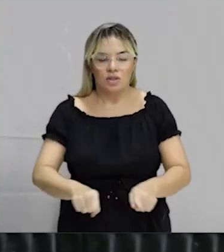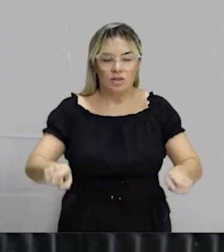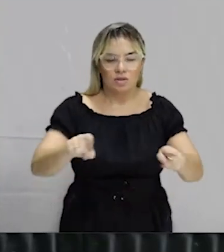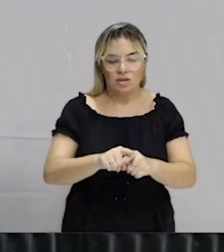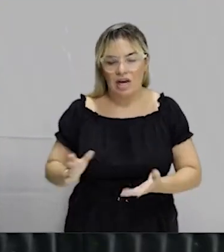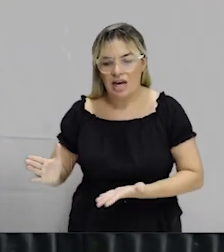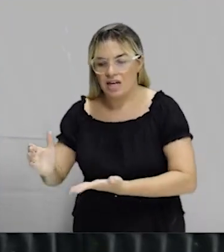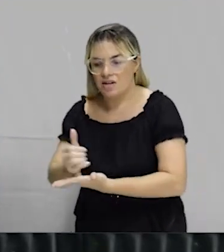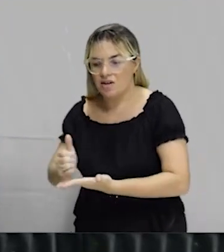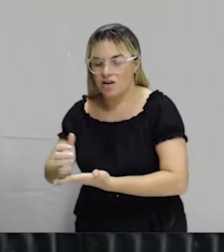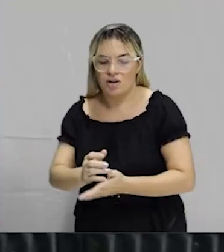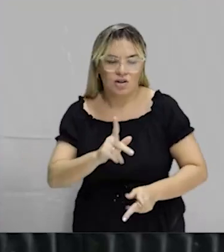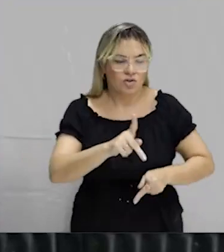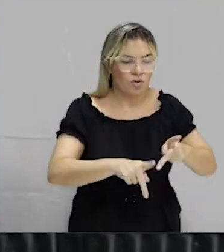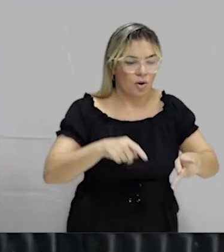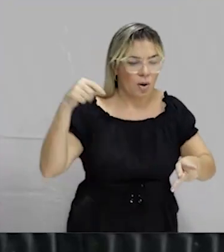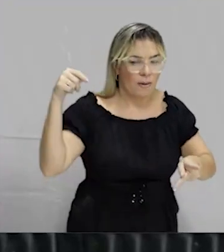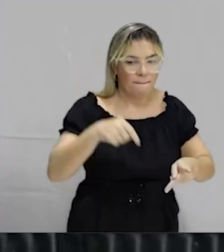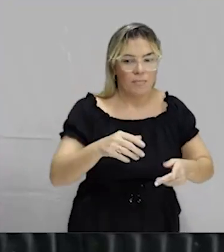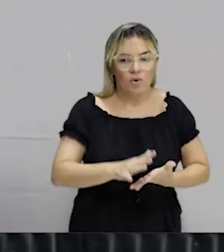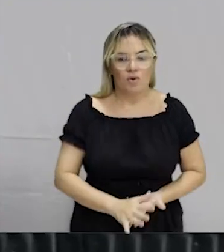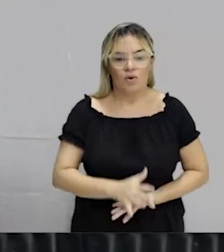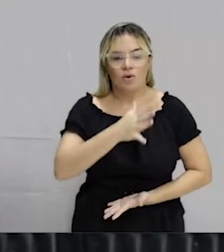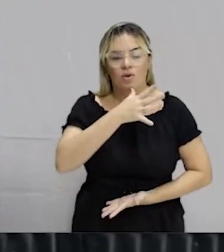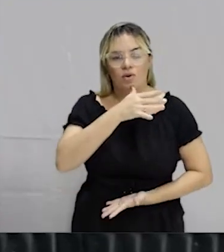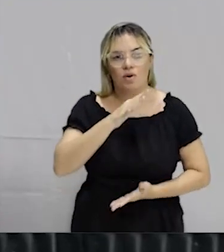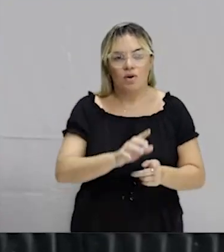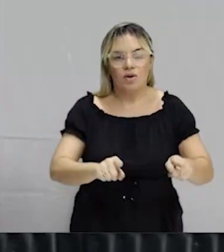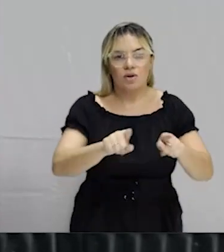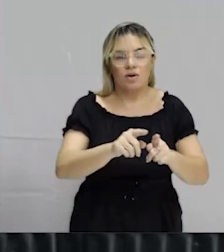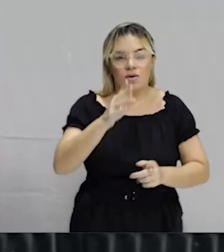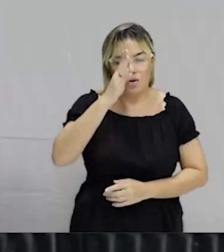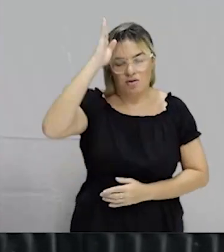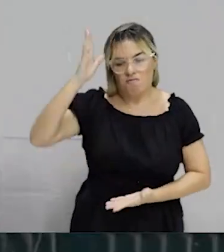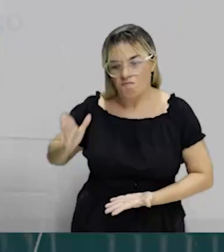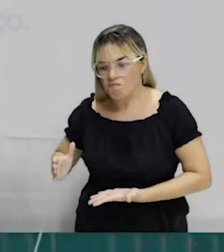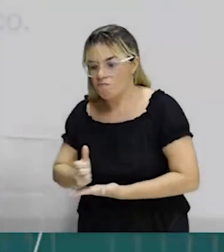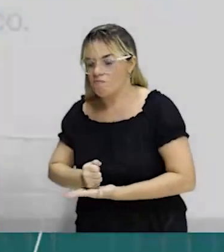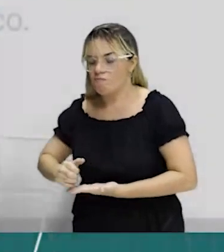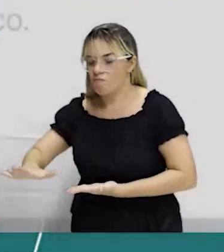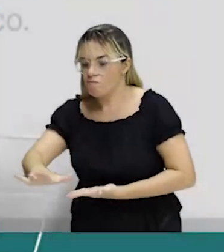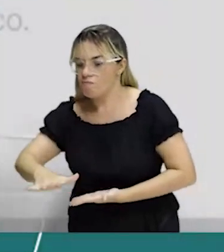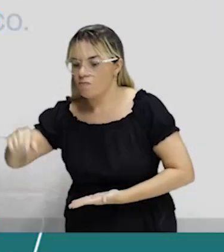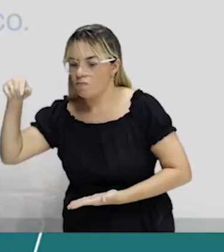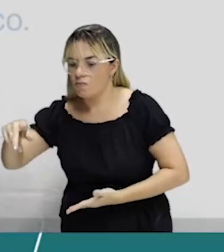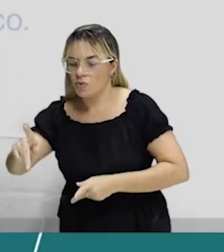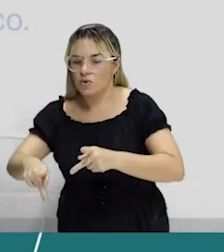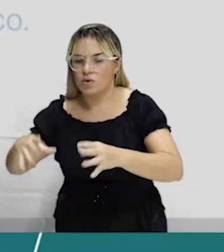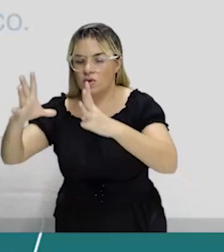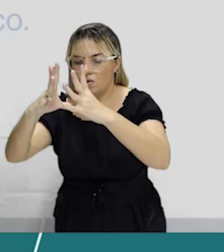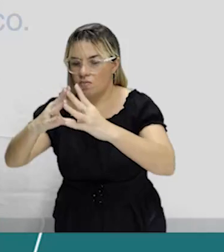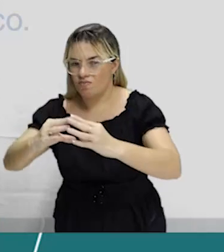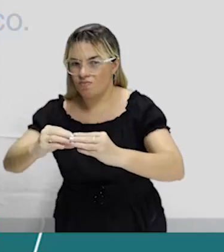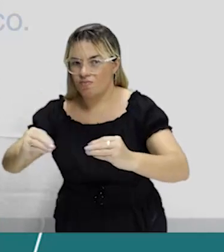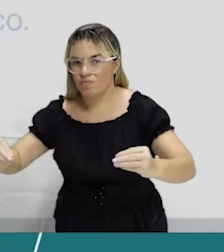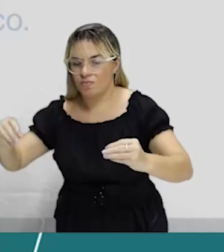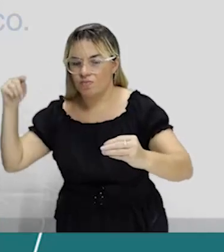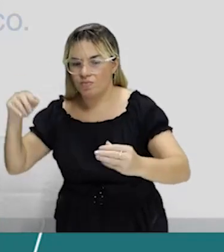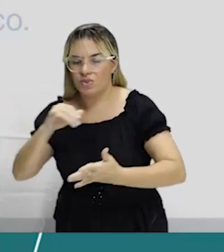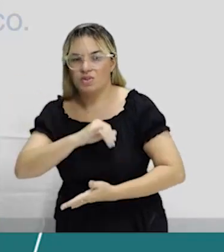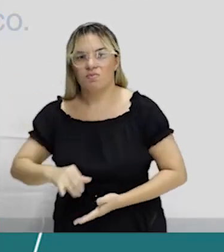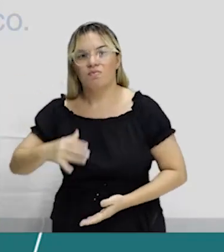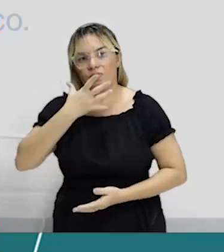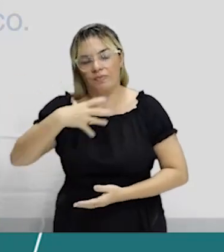a Macedônia e os romanos, que é o que vai contribuir para a decadência dessa civilização, ou a decadência desse